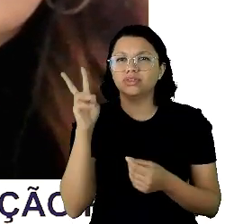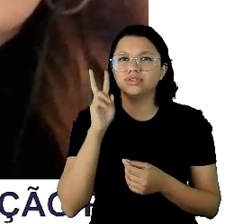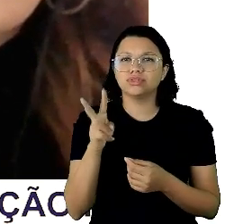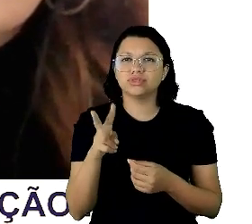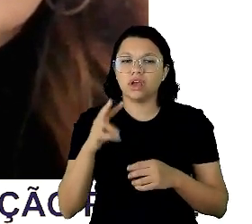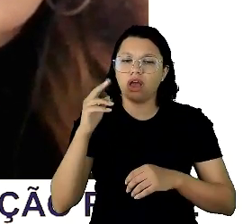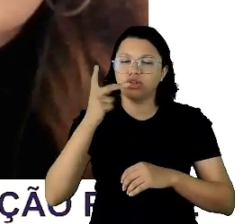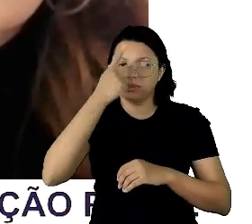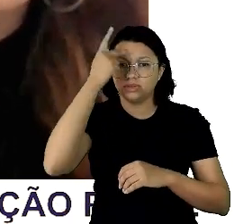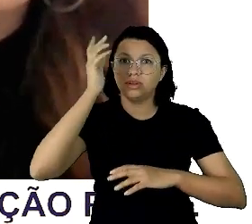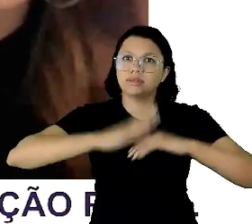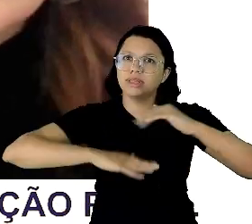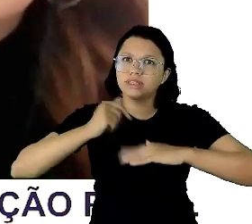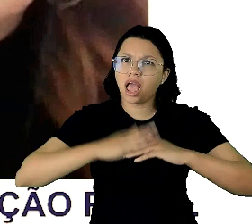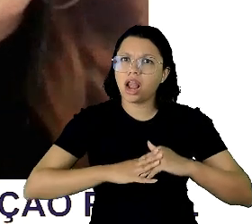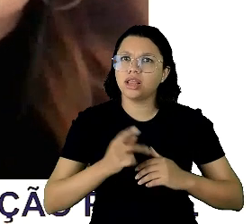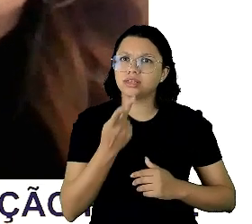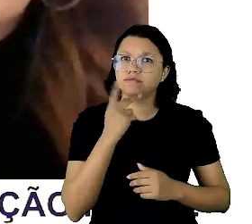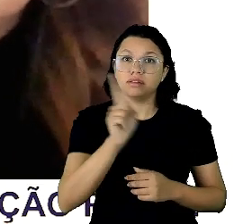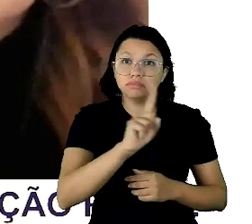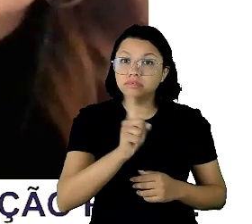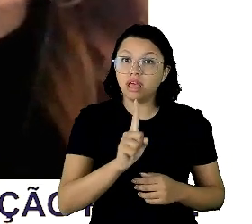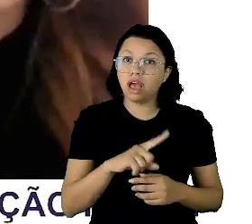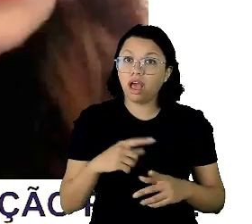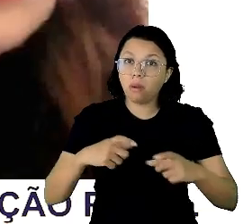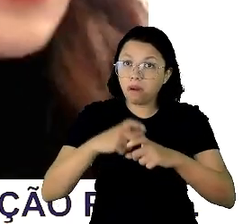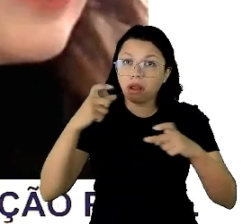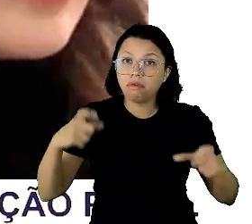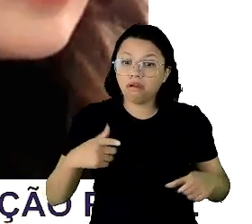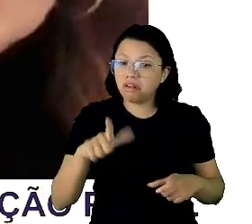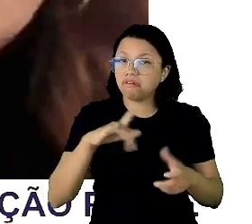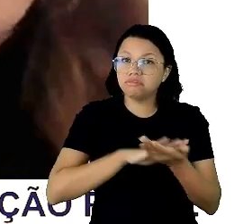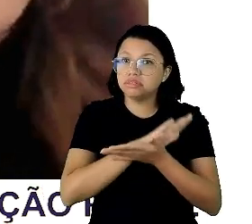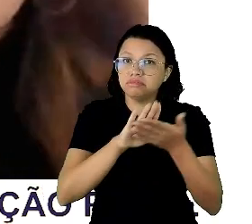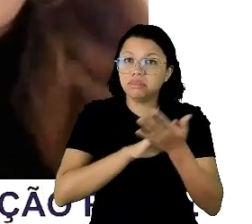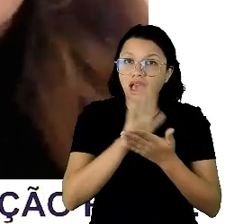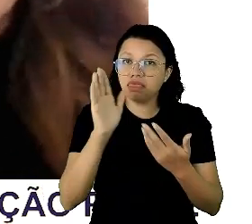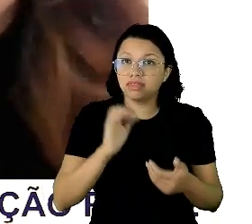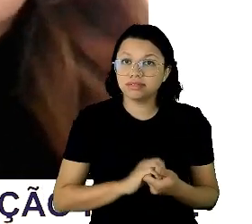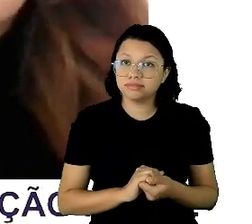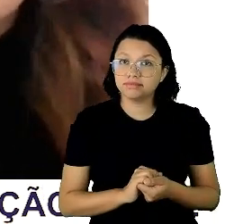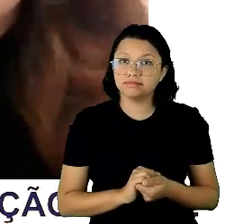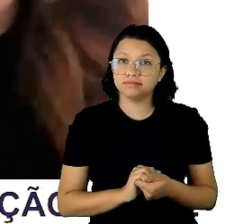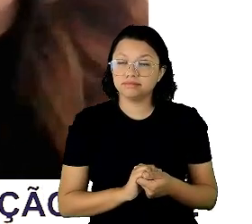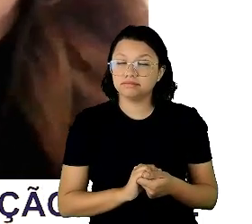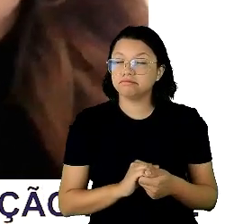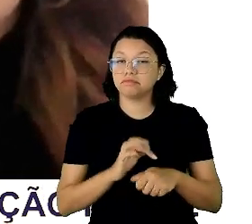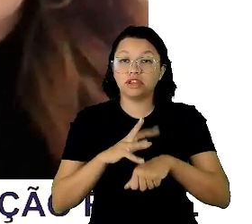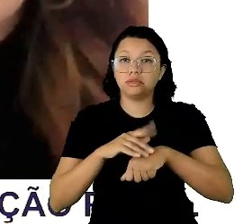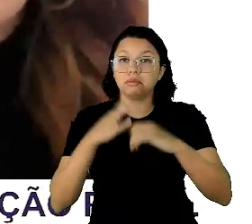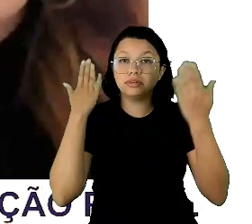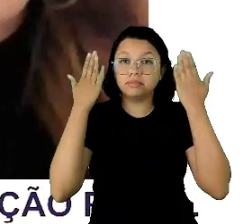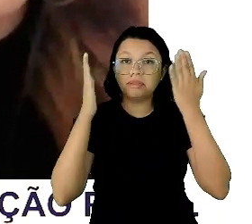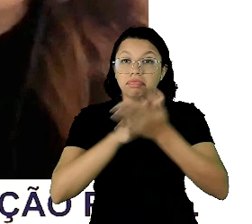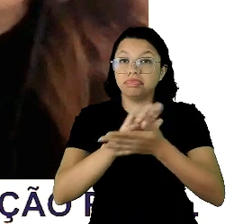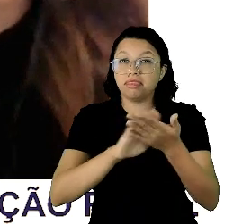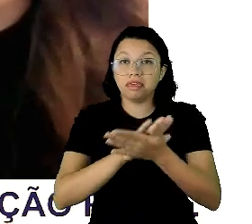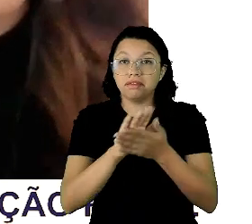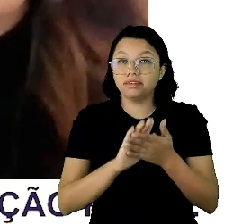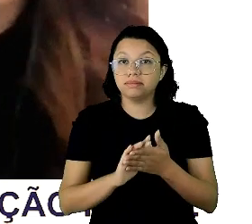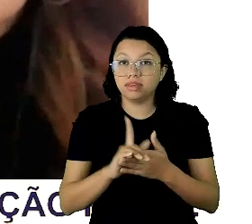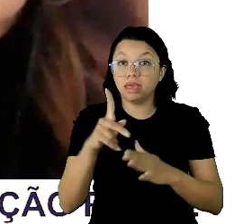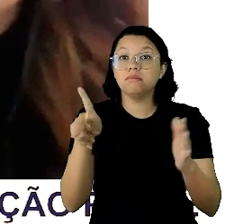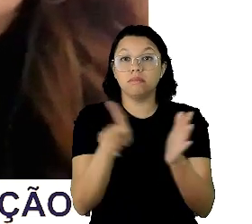especialistas que não, que a grande maioria não tem nenhum distúrbio mental, não. É coisa do